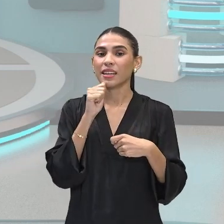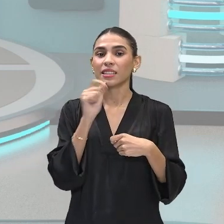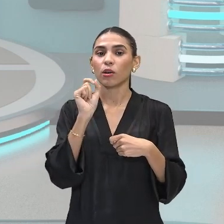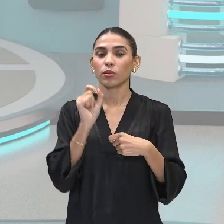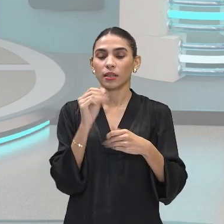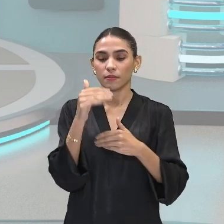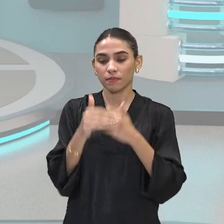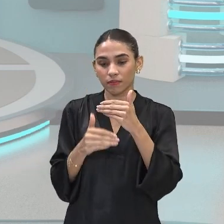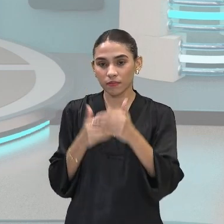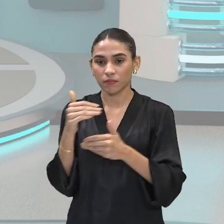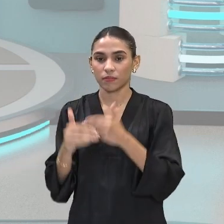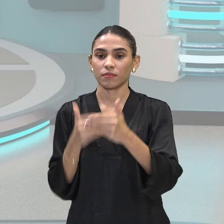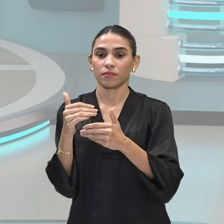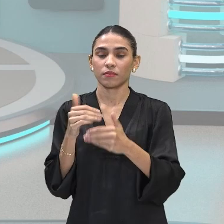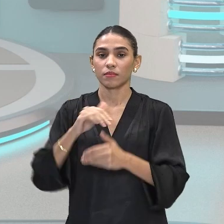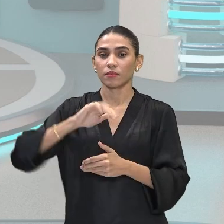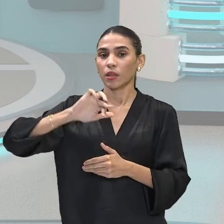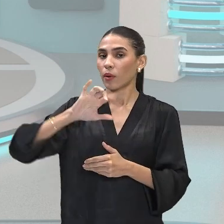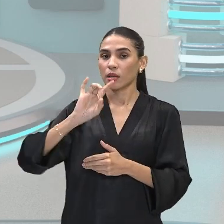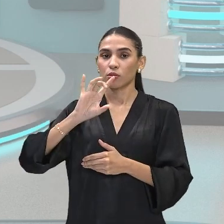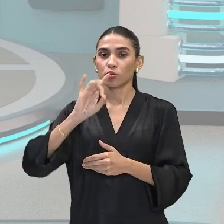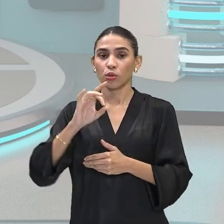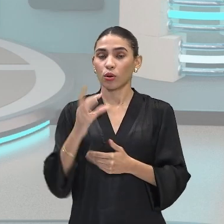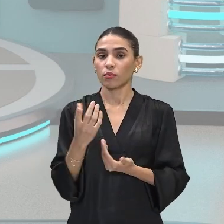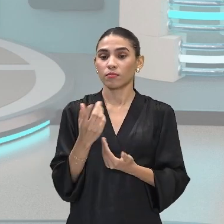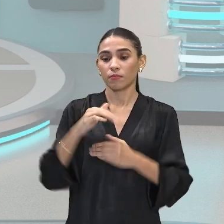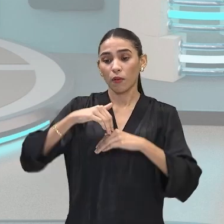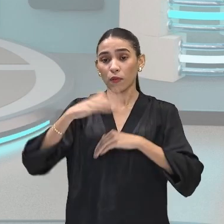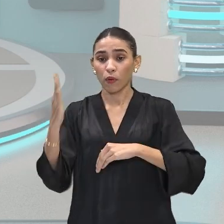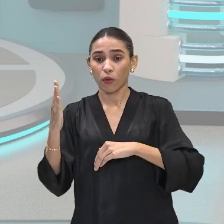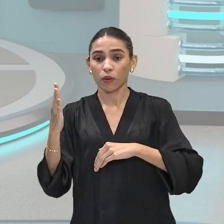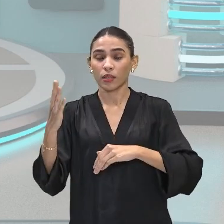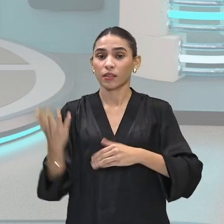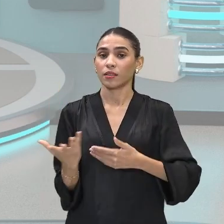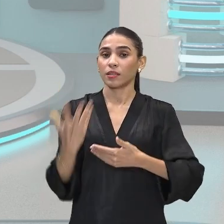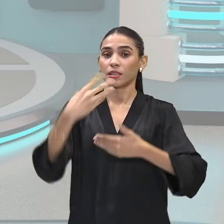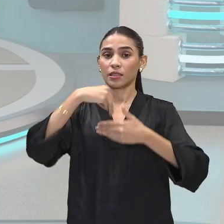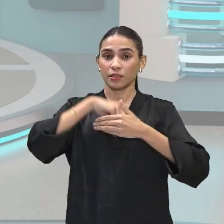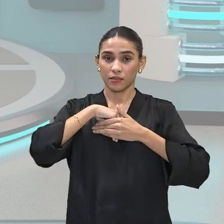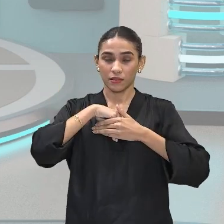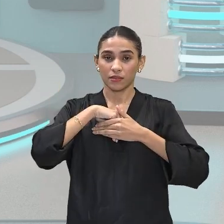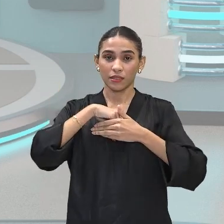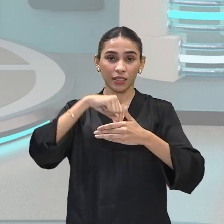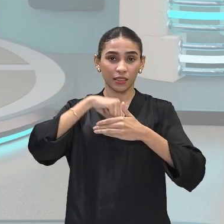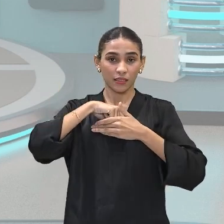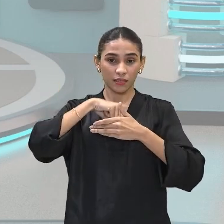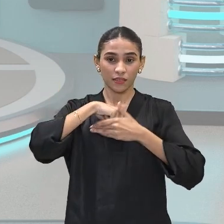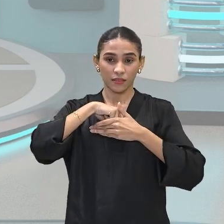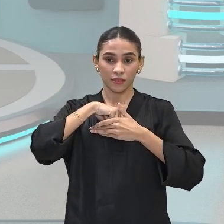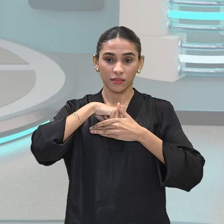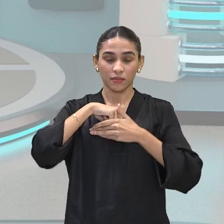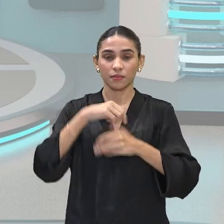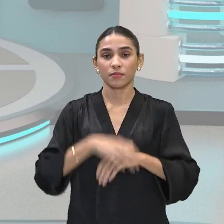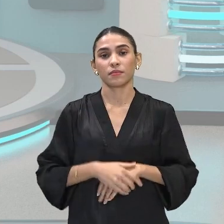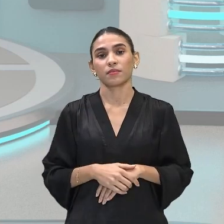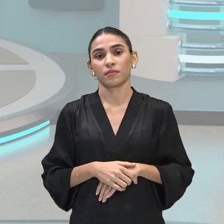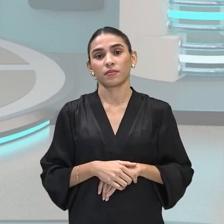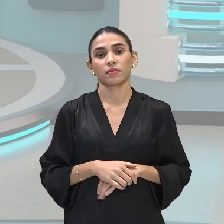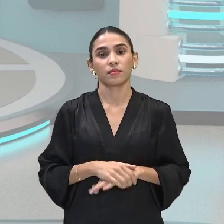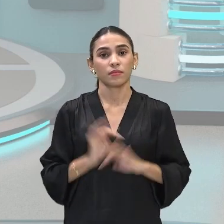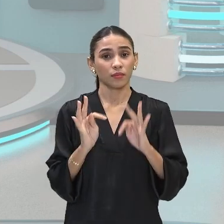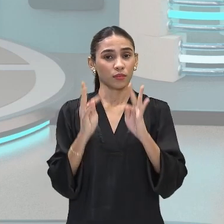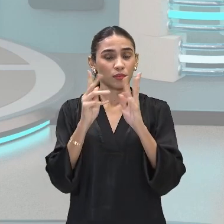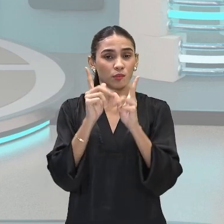essa construção não é só do externo, essa construção parte do interno. E todo